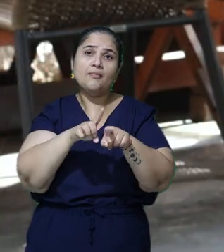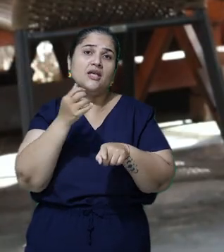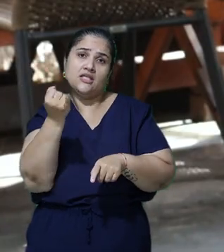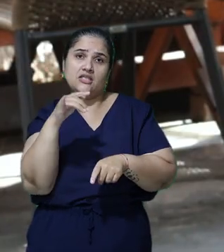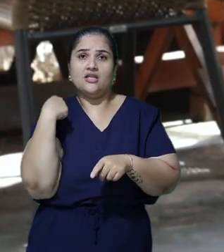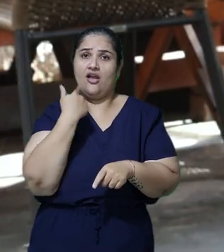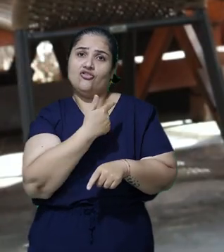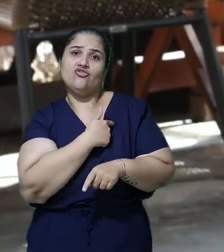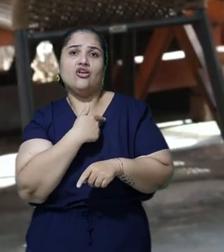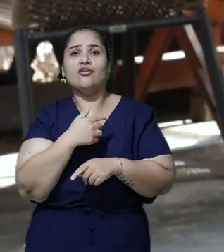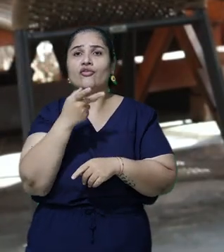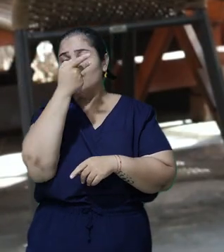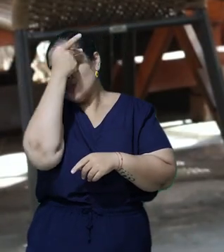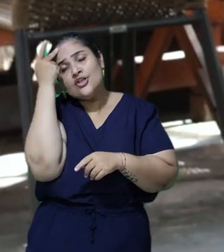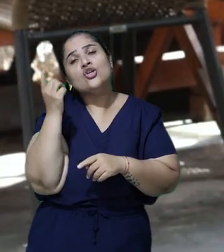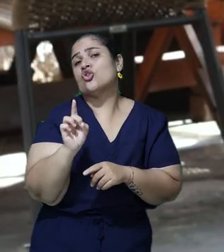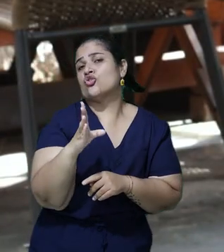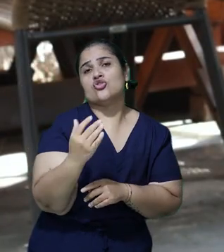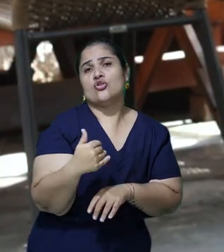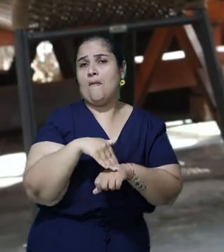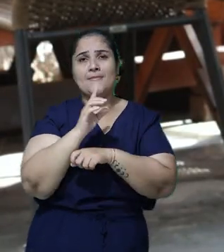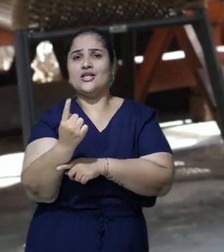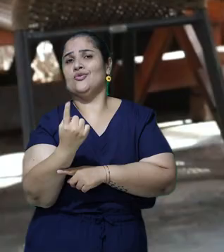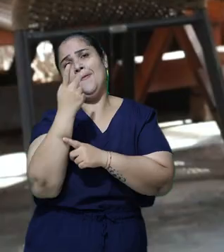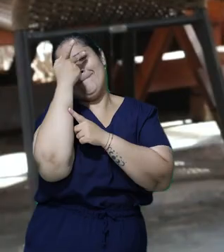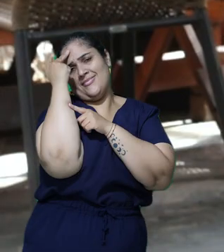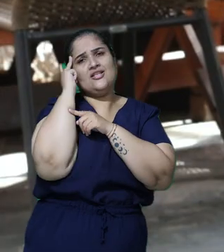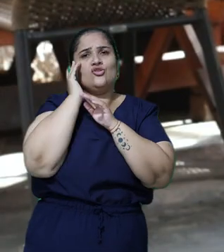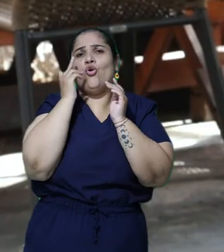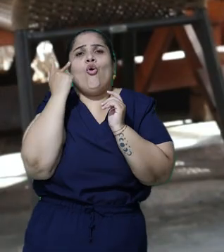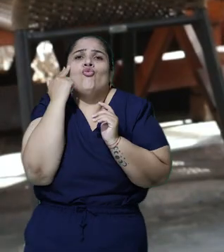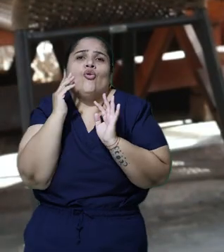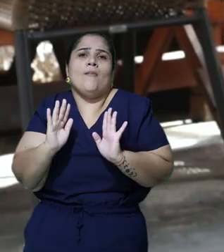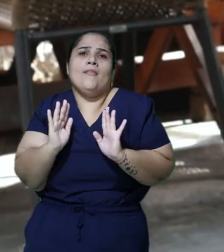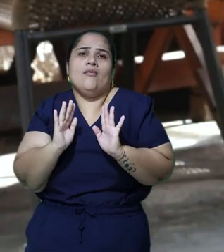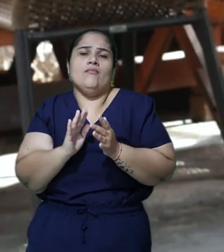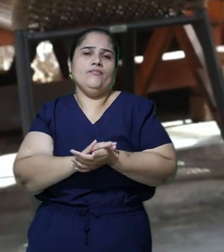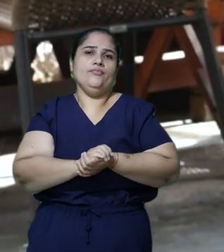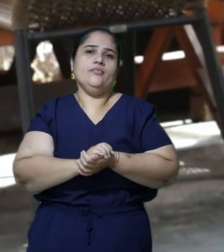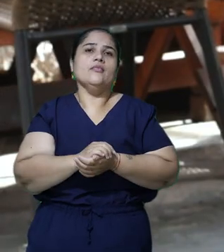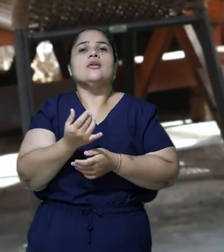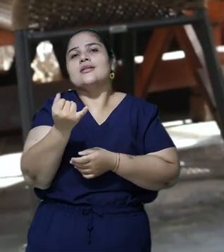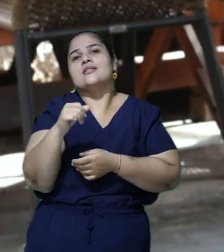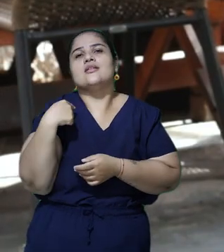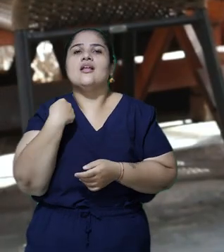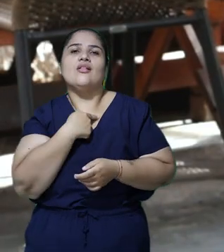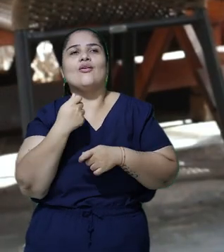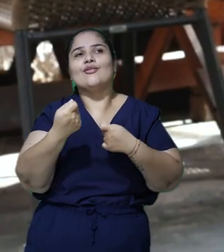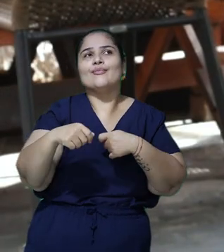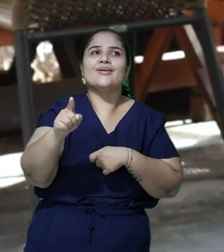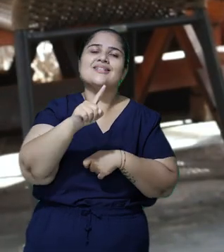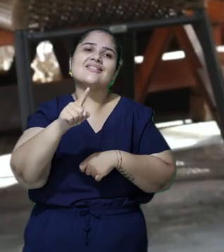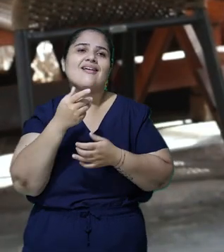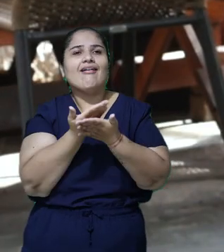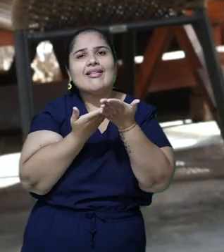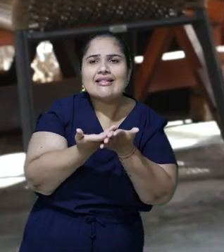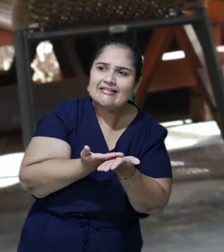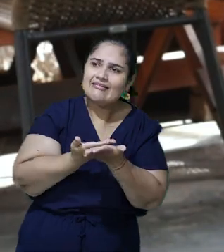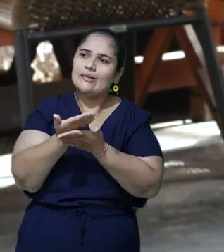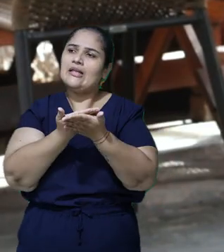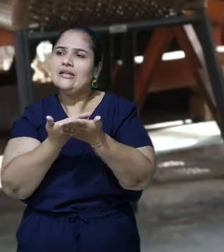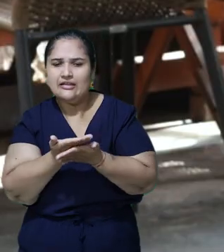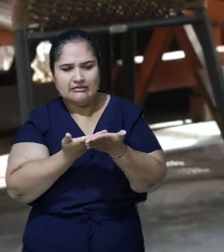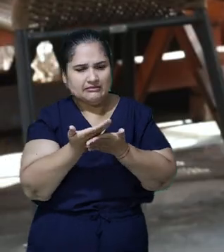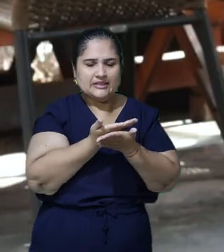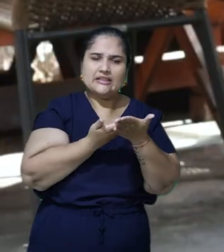né? Tivesse um desenvolvimento típico, para que a gente não tivesse que buscar as terapias, essas alternativas, né? Essas formas